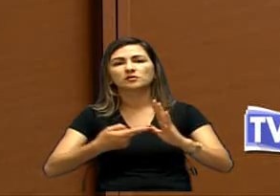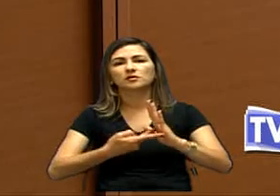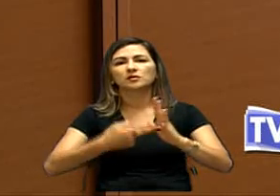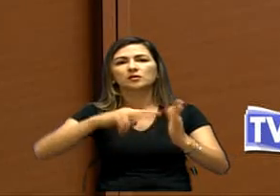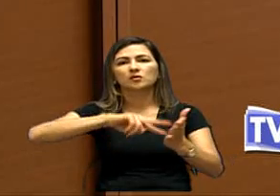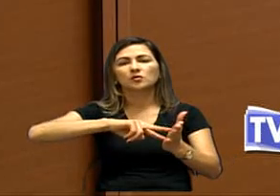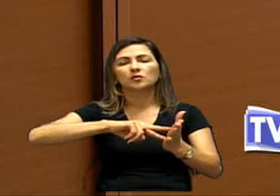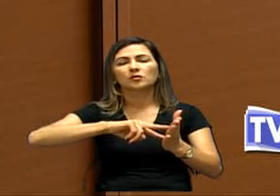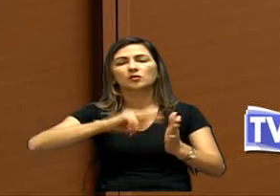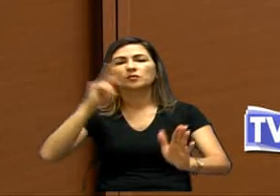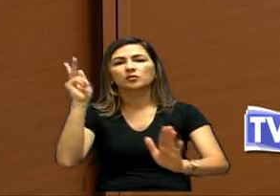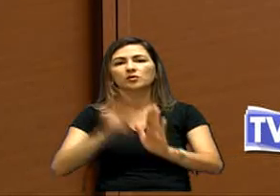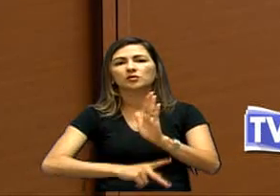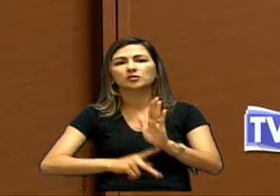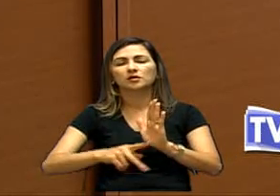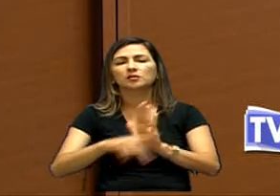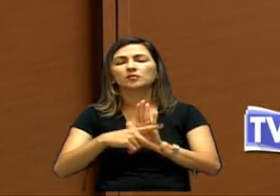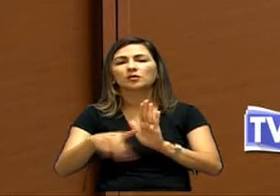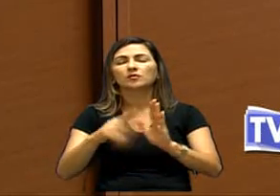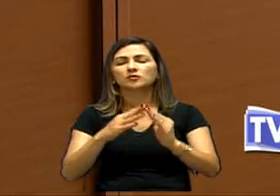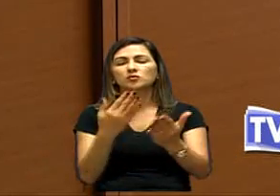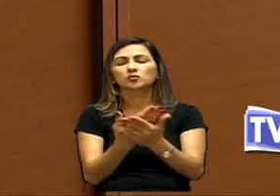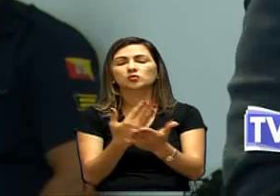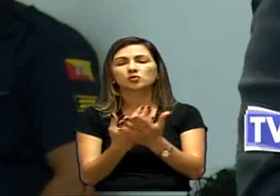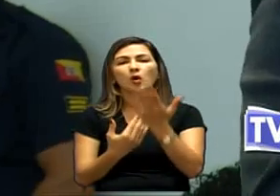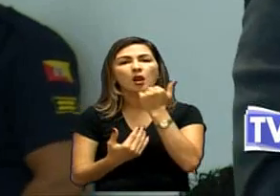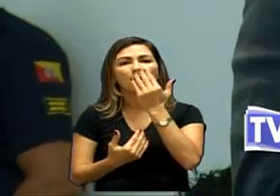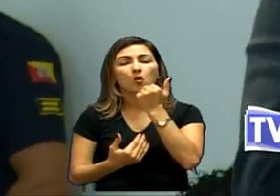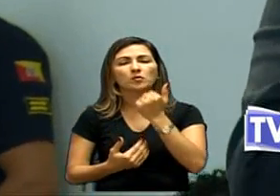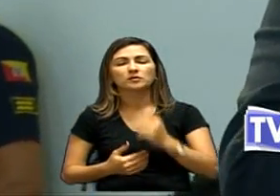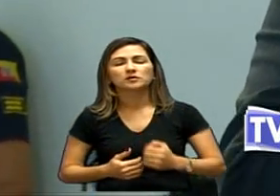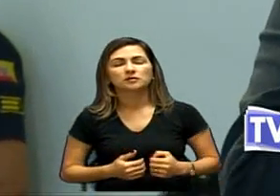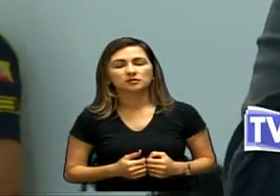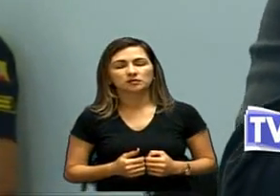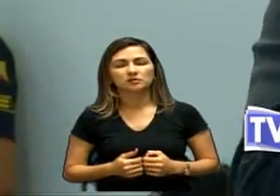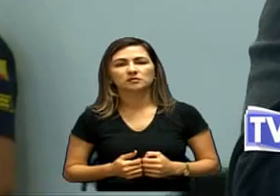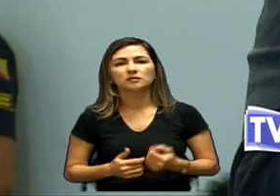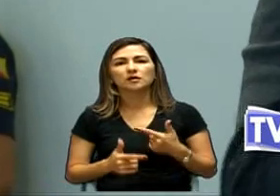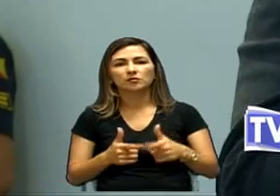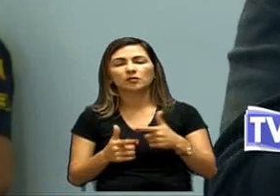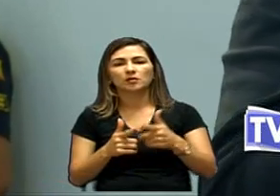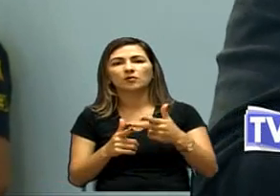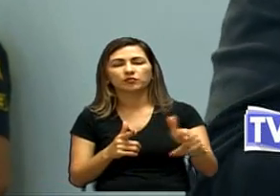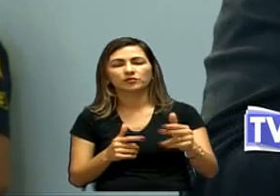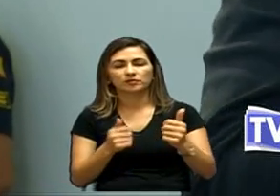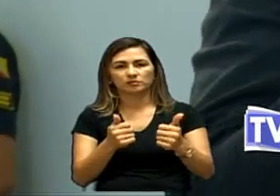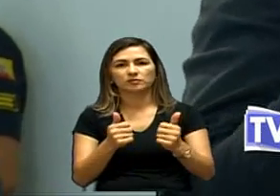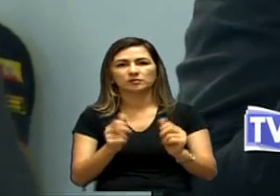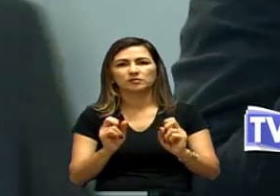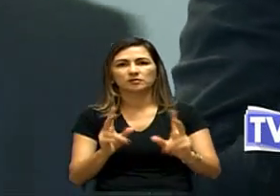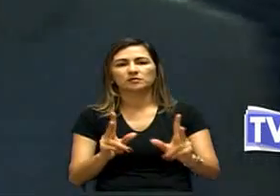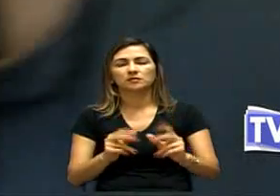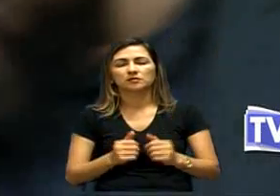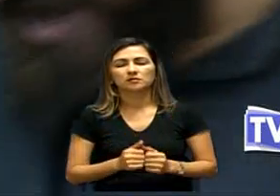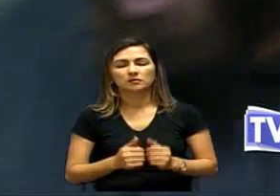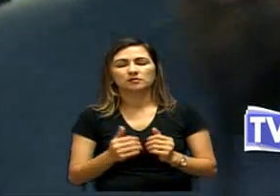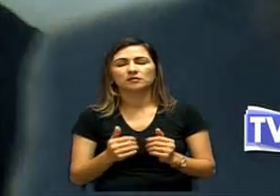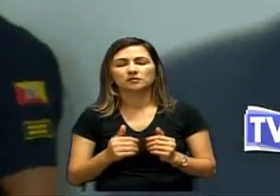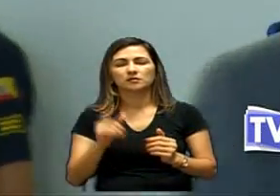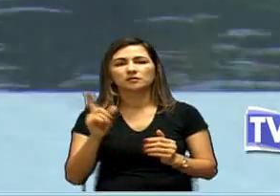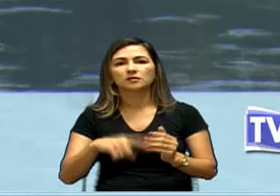no projeto lá da alimentação dos professores. Tá bom. Para ter resolvido já isso vai, aí. Já marca dois com uma paulada só. Já vai unir, vai ser bom. É regimental, os